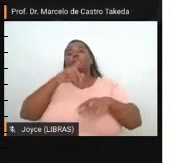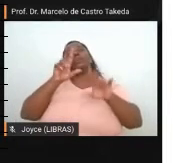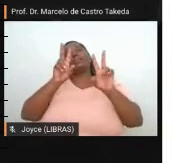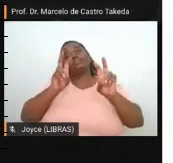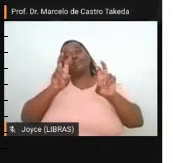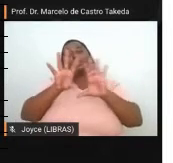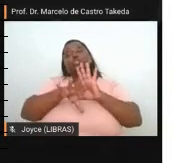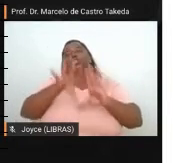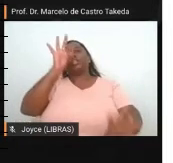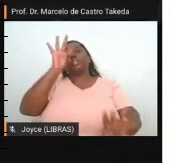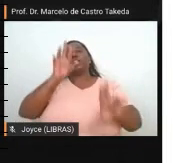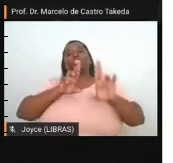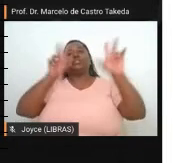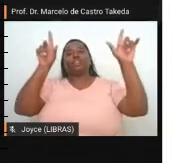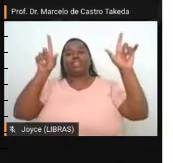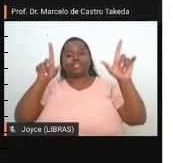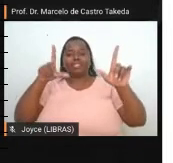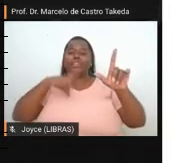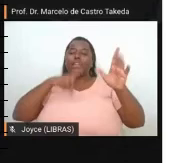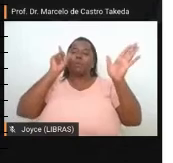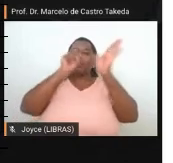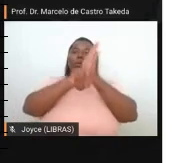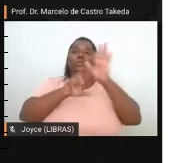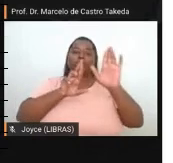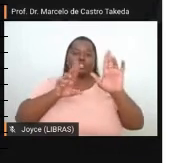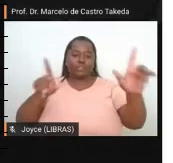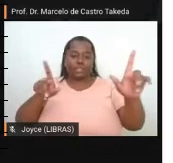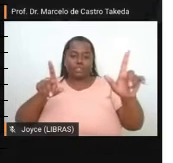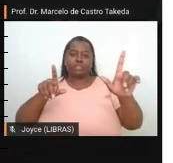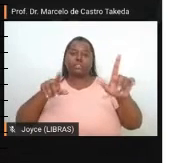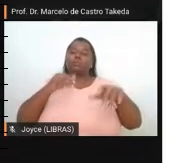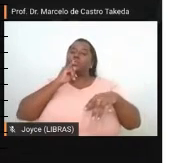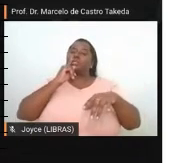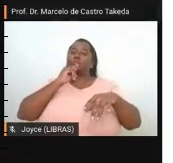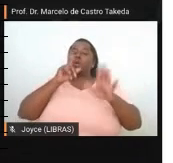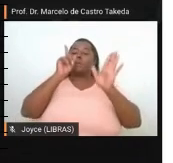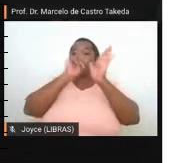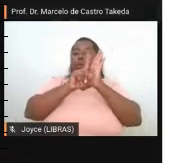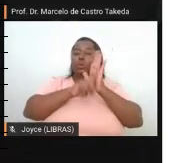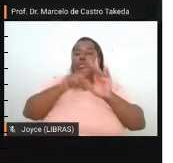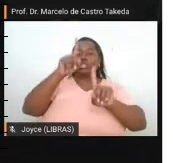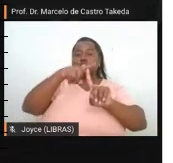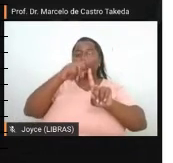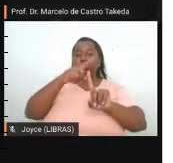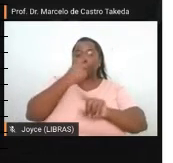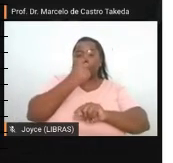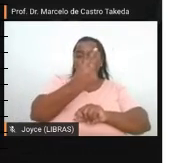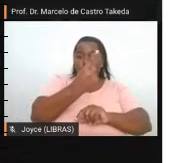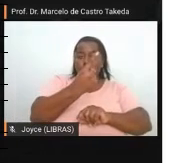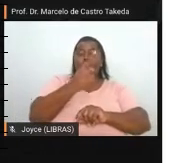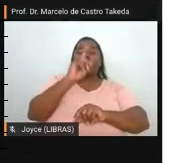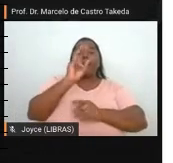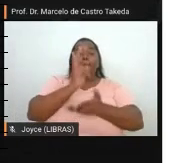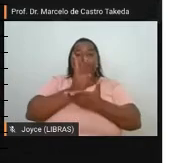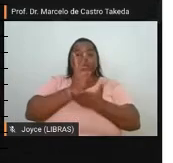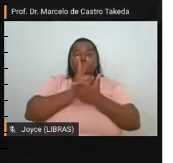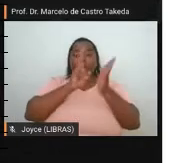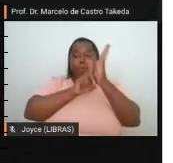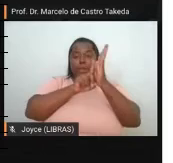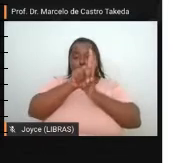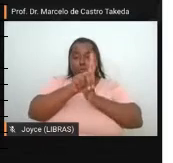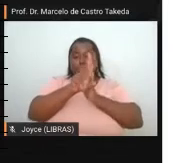diferente. Quando eu digo questão diferente, a questão do tipo 1, as questões é a mesma questão, tá?